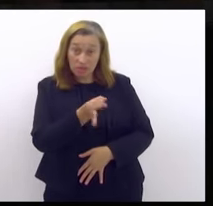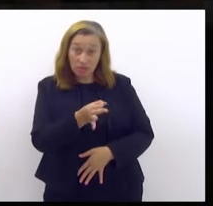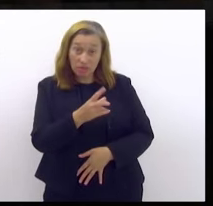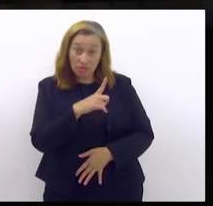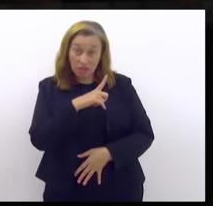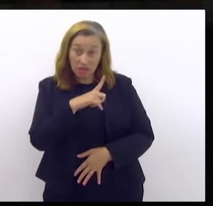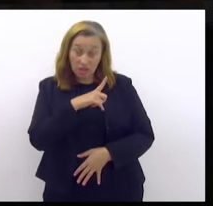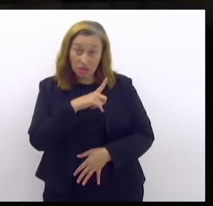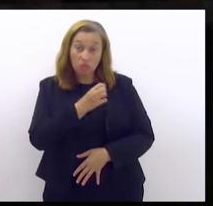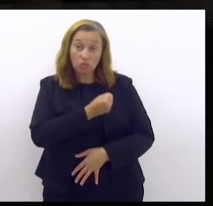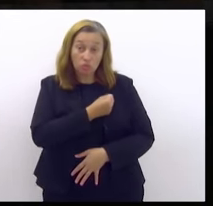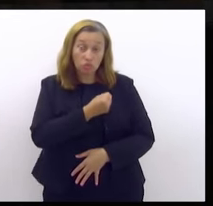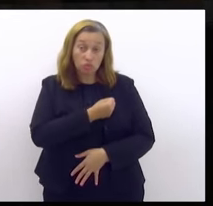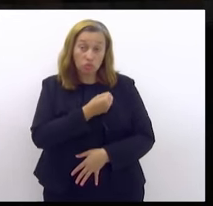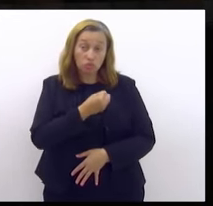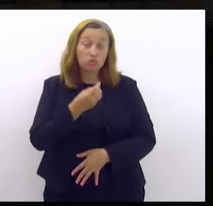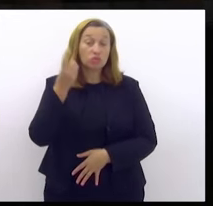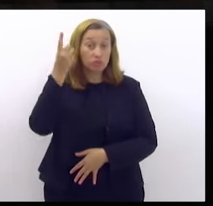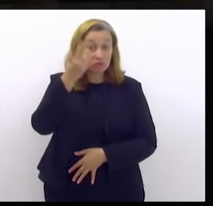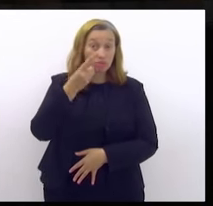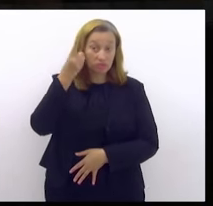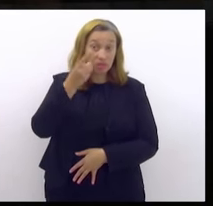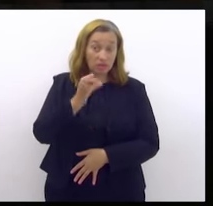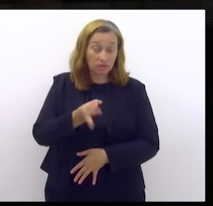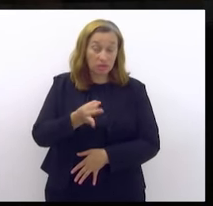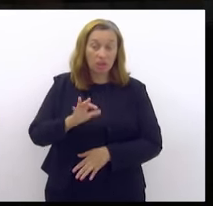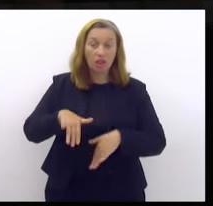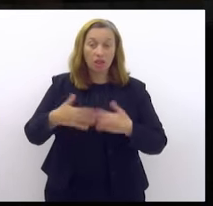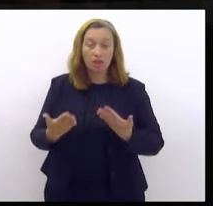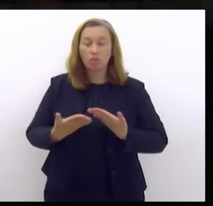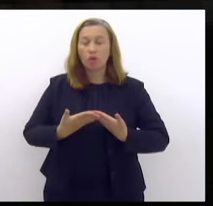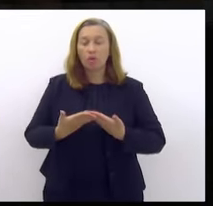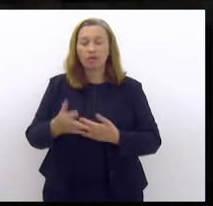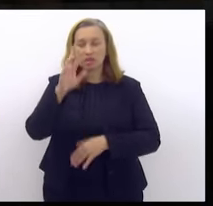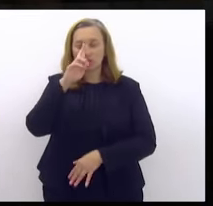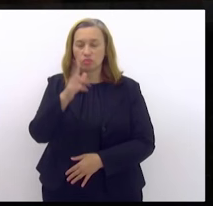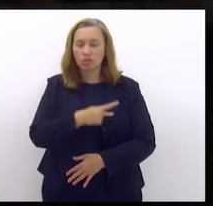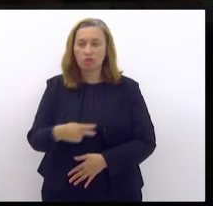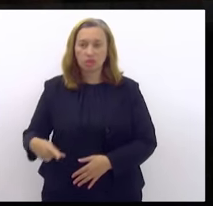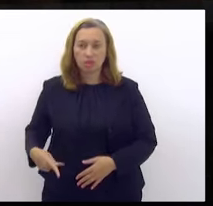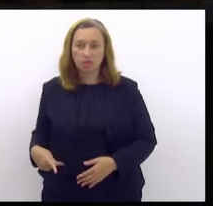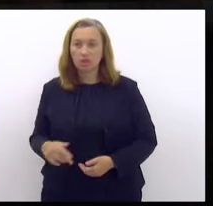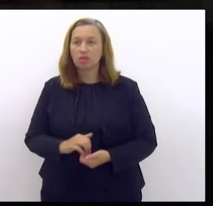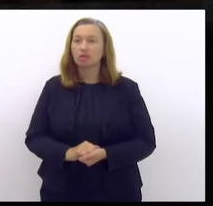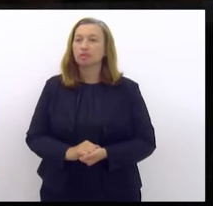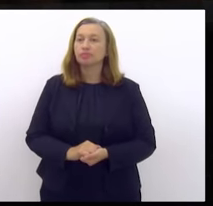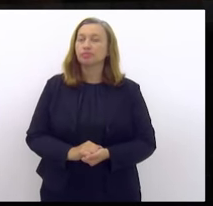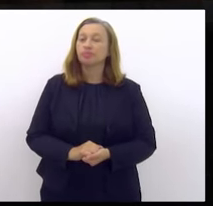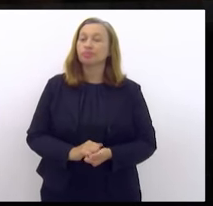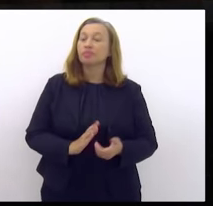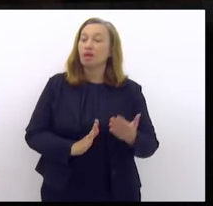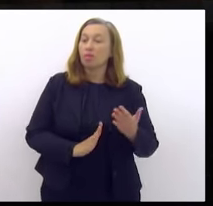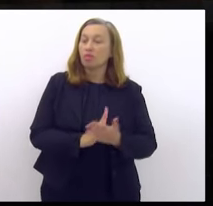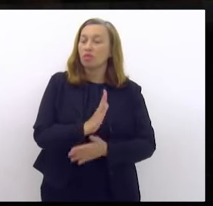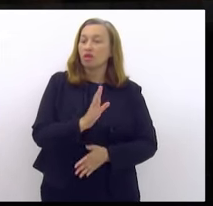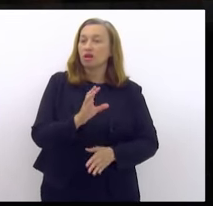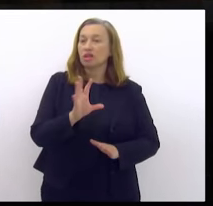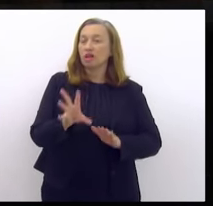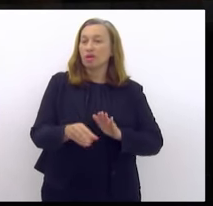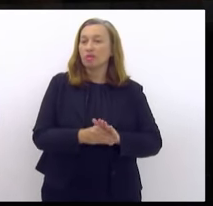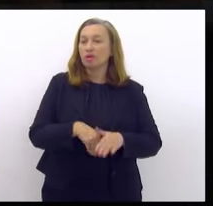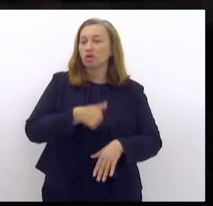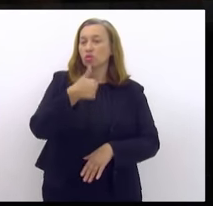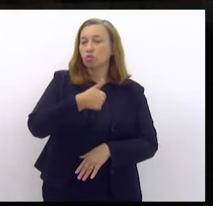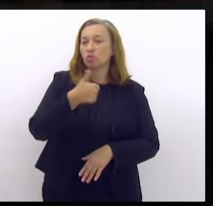nós temos quórum. Né? Então eu estou aqui encaminhando, senhor presidente, a favor da emenda 1 e 2,